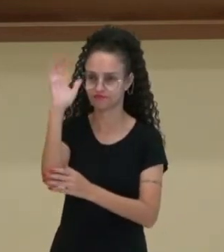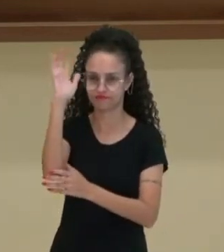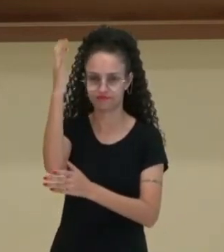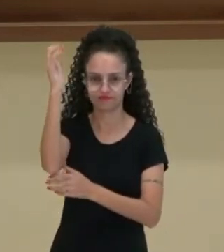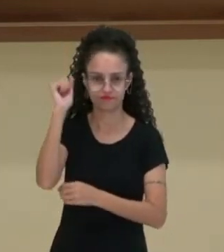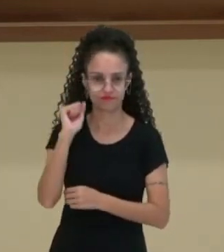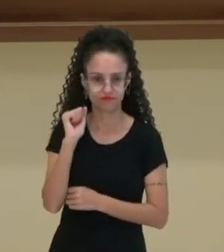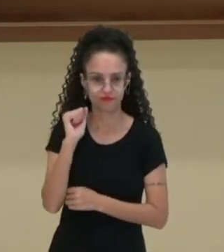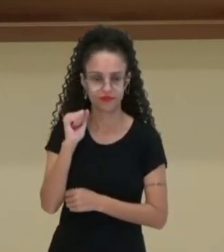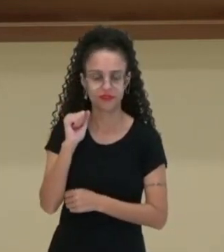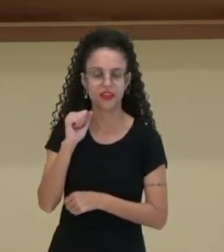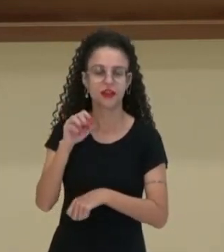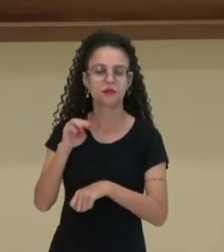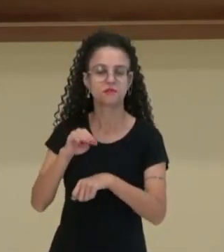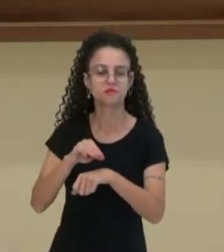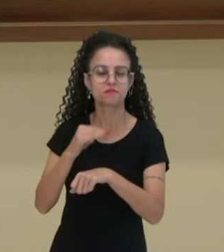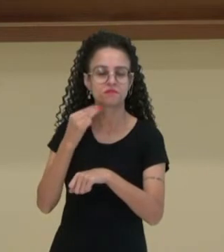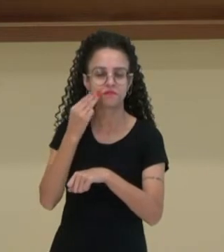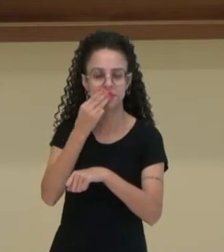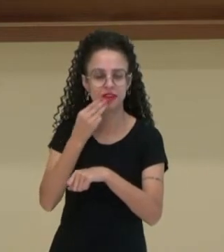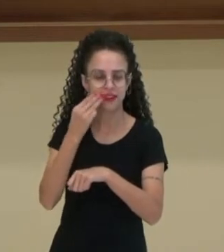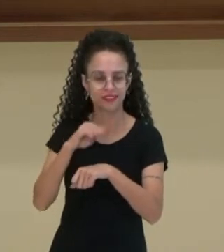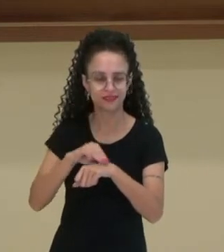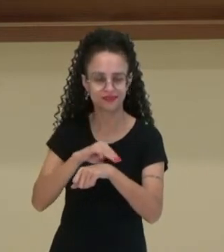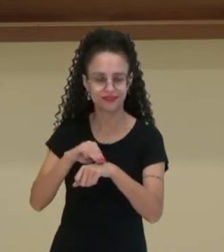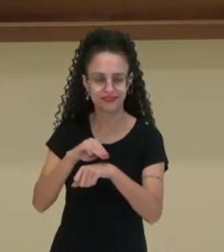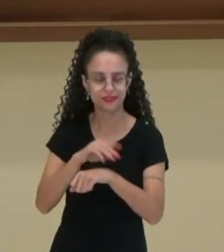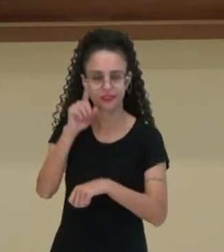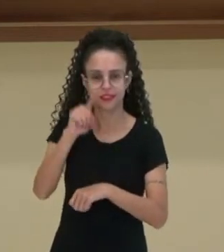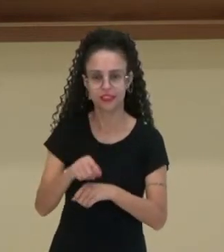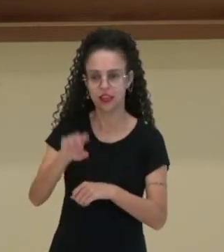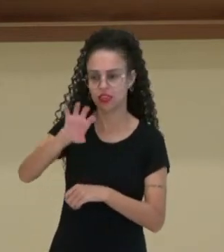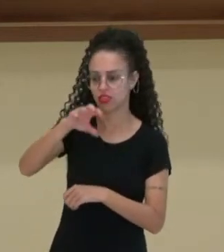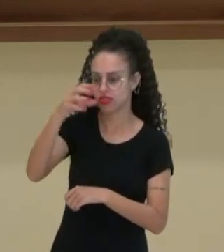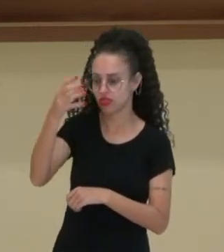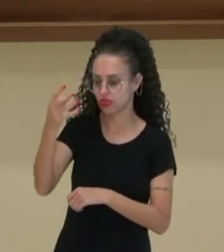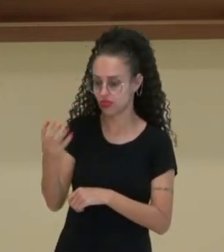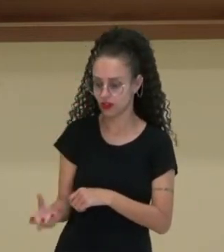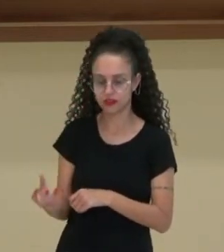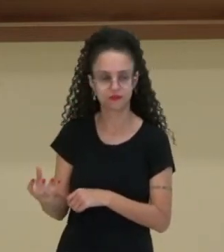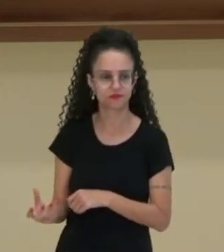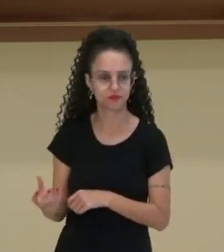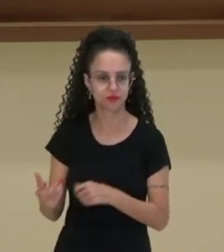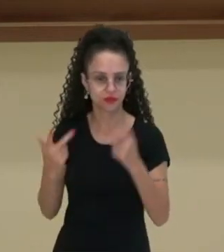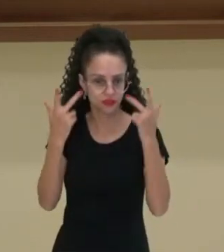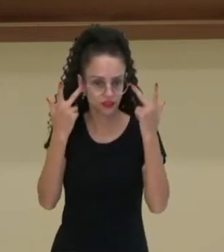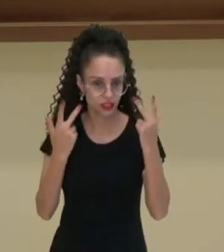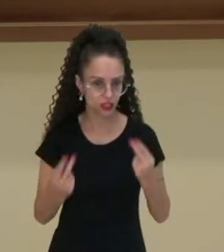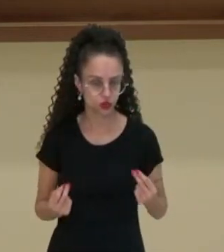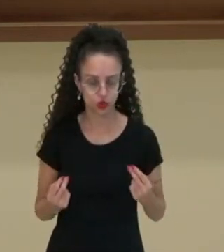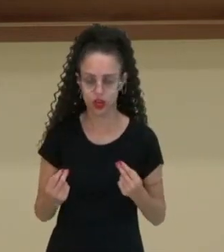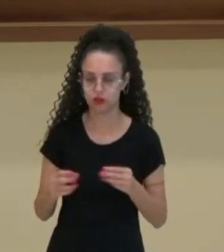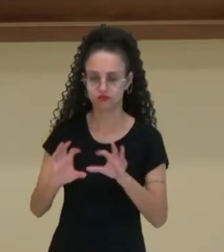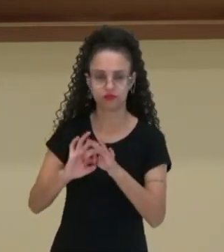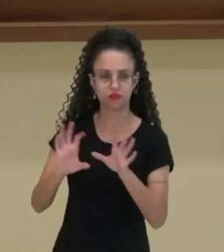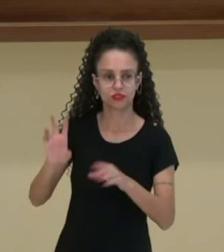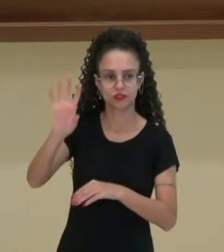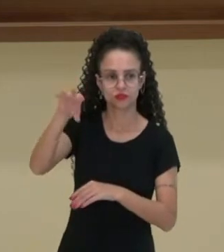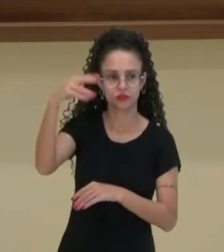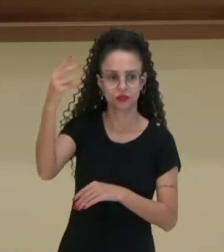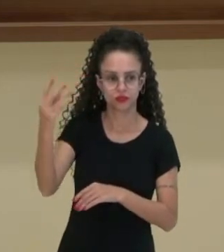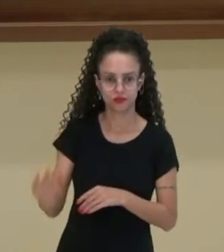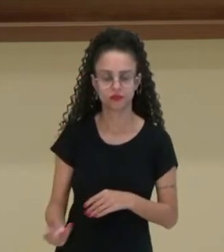aquela manga que caiu, né, amadureceu tanto que caiu ali de uma forma natural, espontânea, sozinha, pela lei